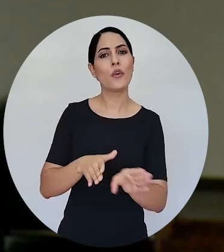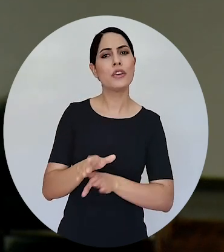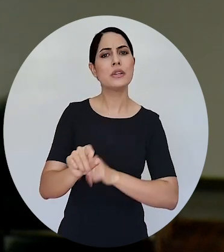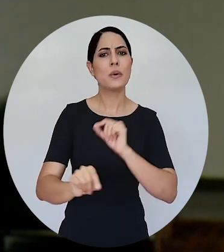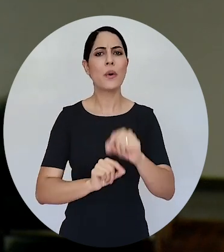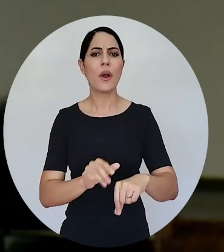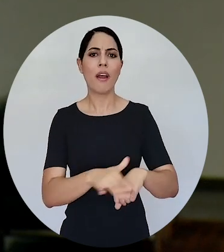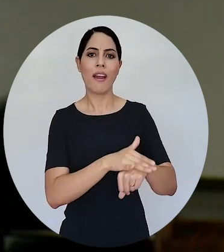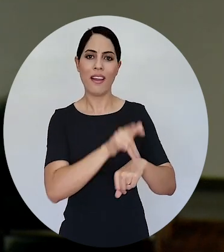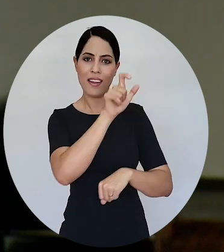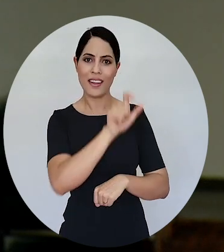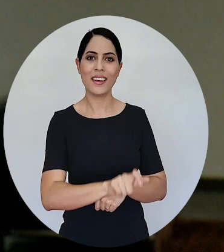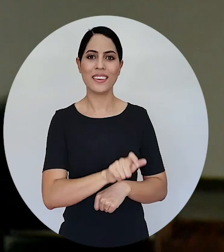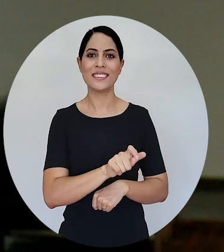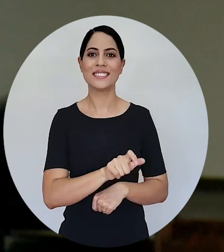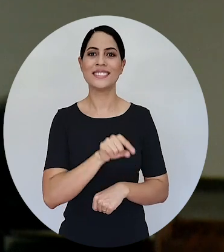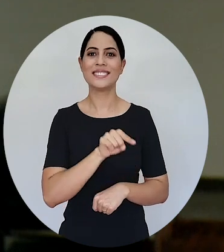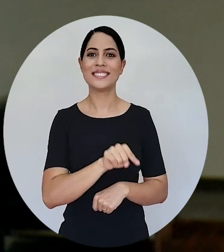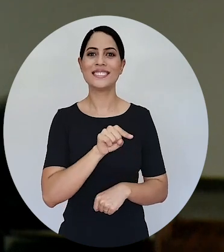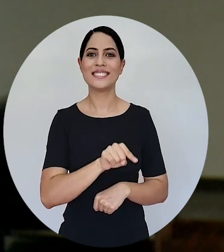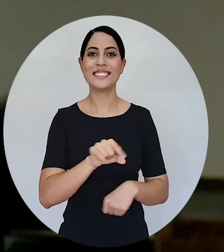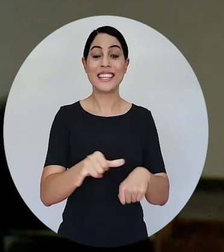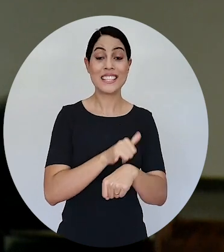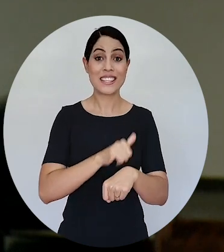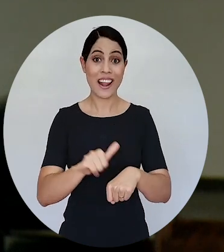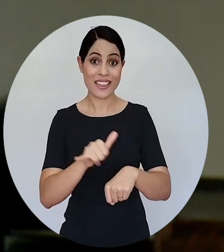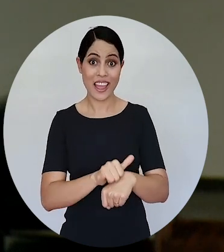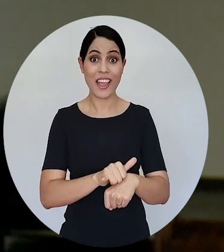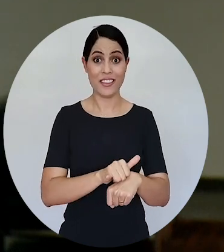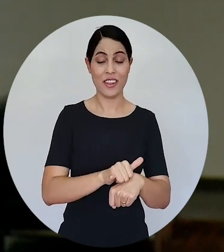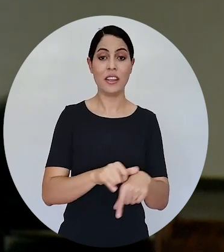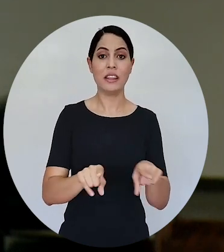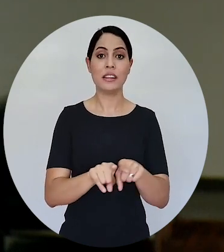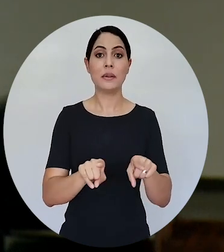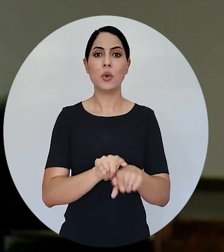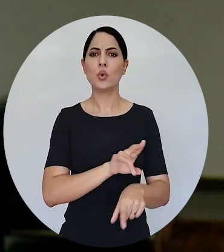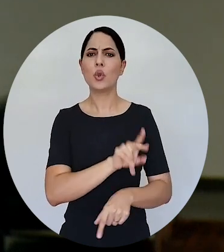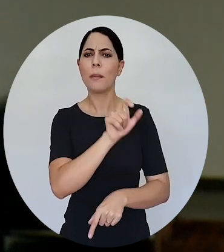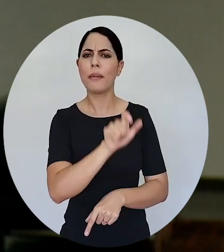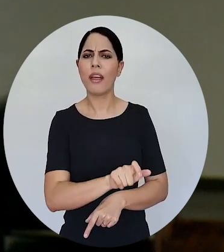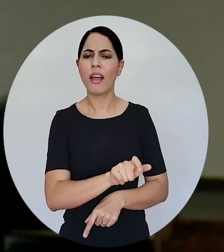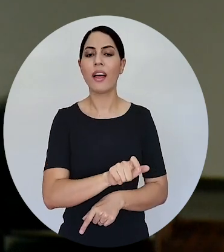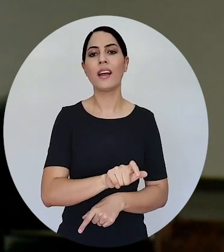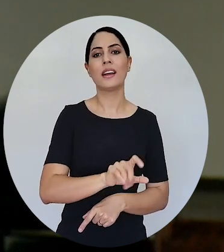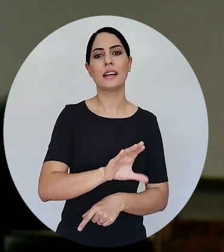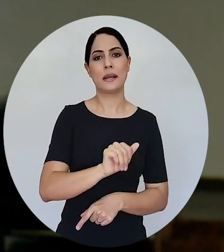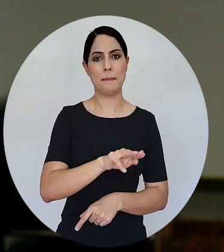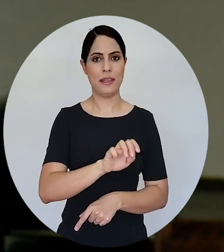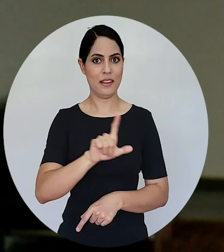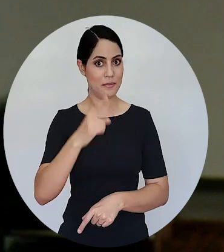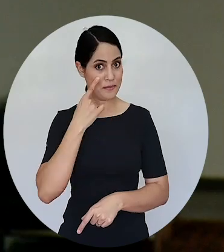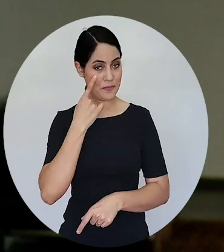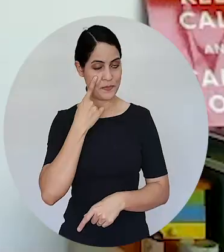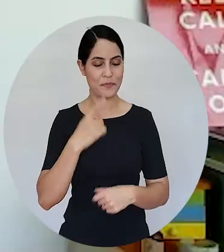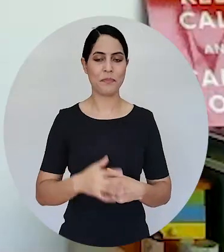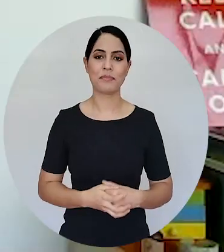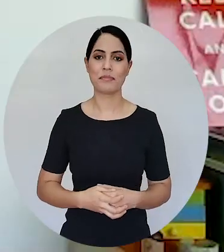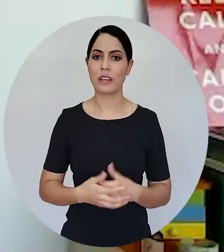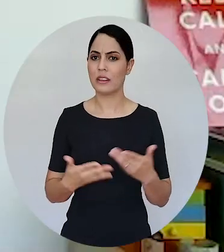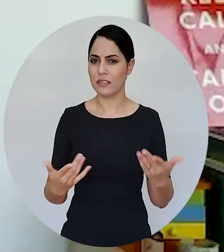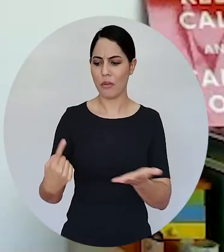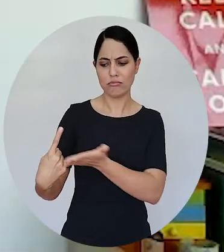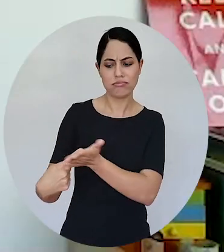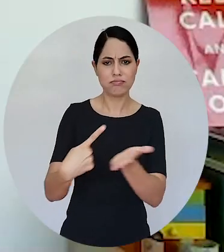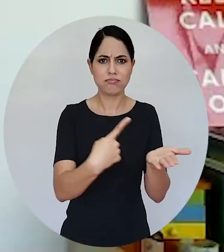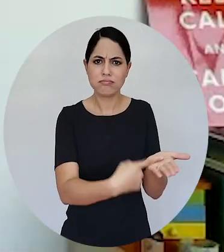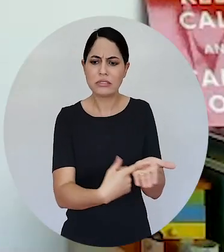consultora jurídica em propriedade intelectual e estratégia negocial, Camille Costa. Acompanhe. A